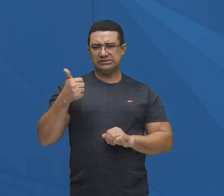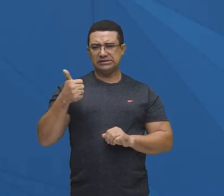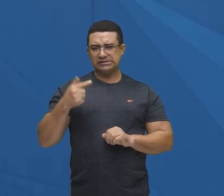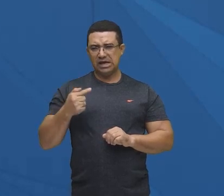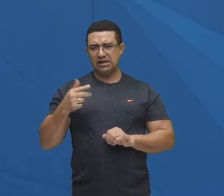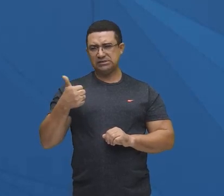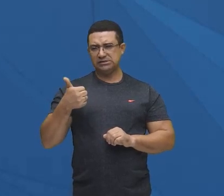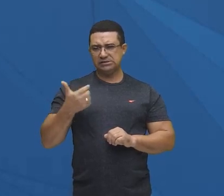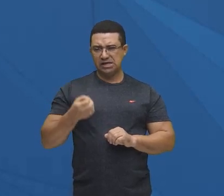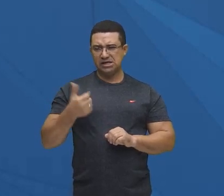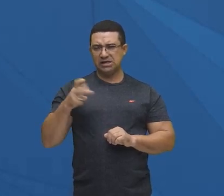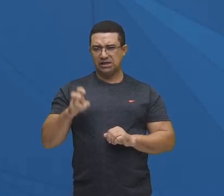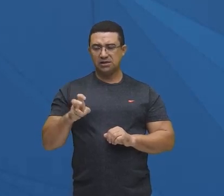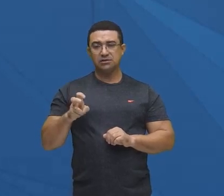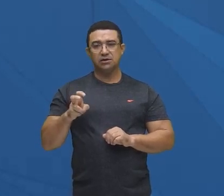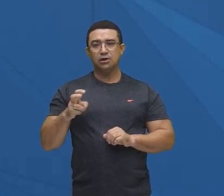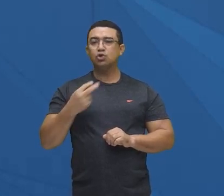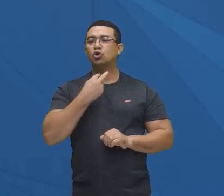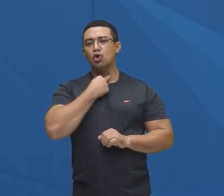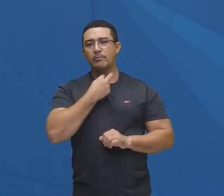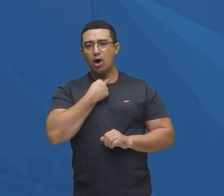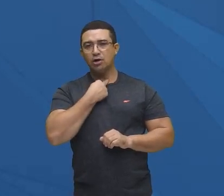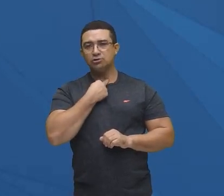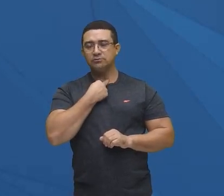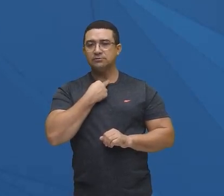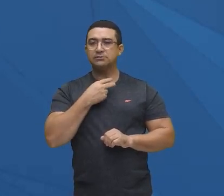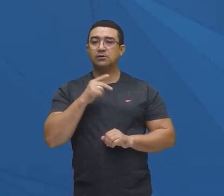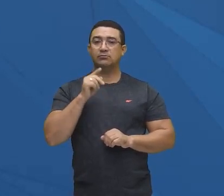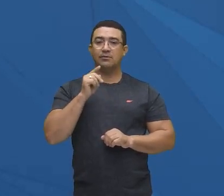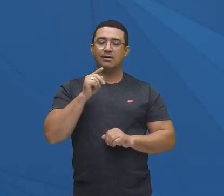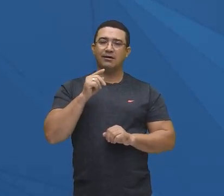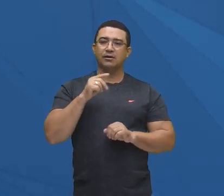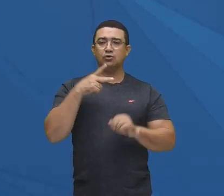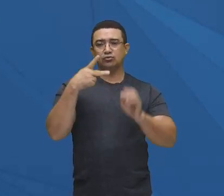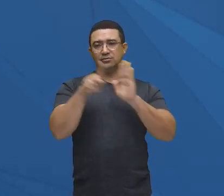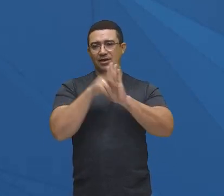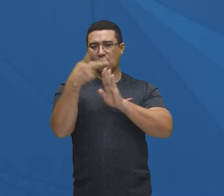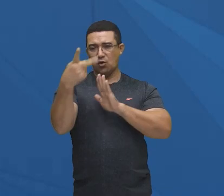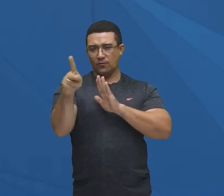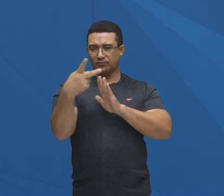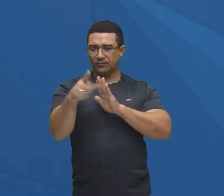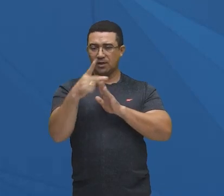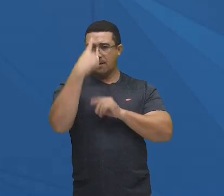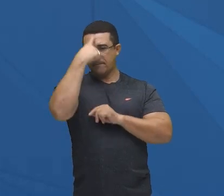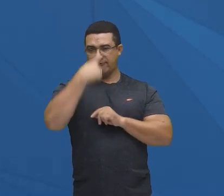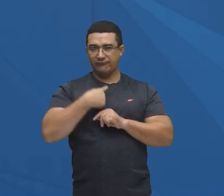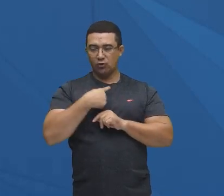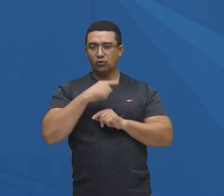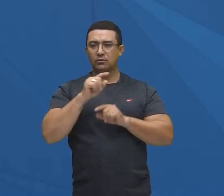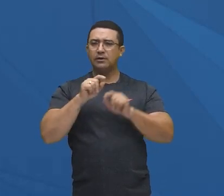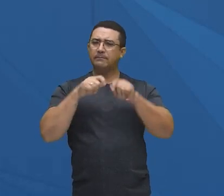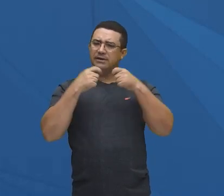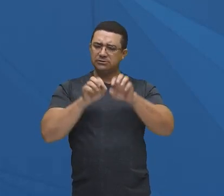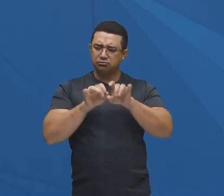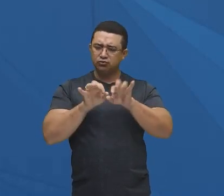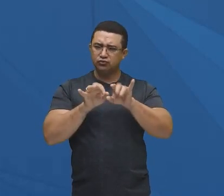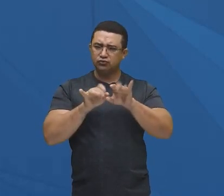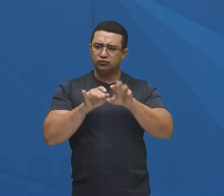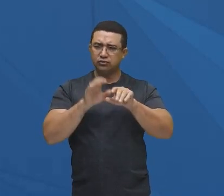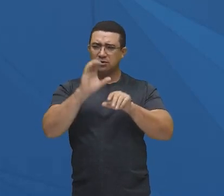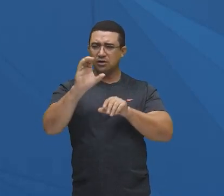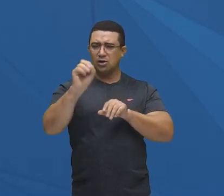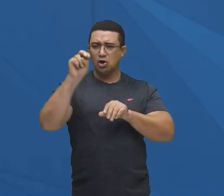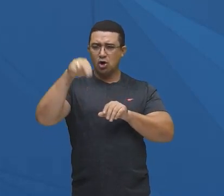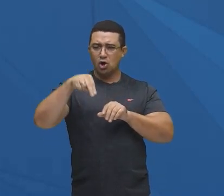acessa, você tem que ir lá na parte de configurações e definir quem pode ver seu perfil, acesso, lhe mandar